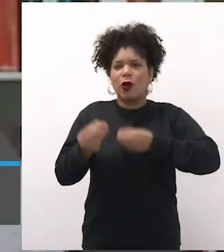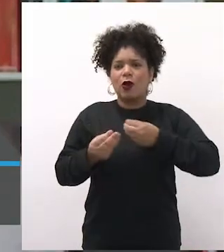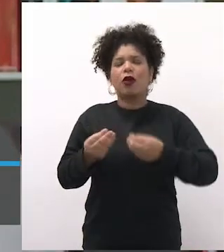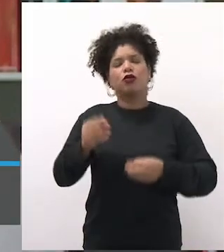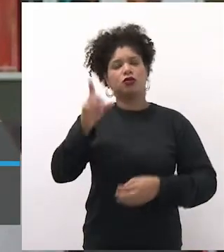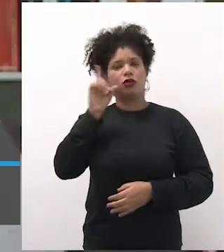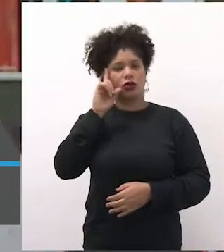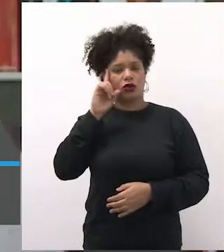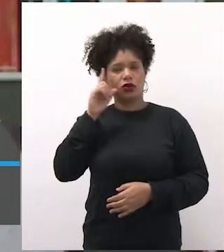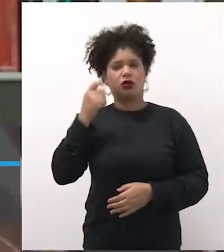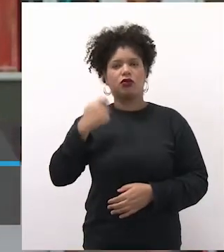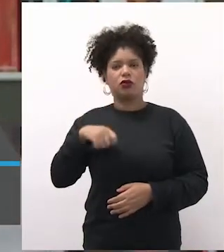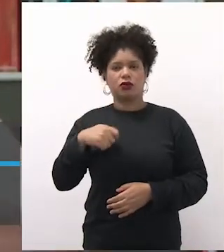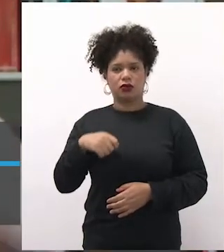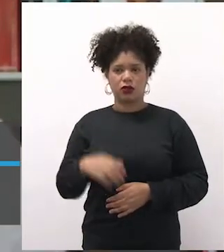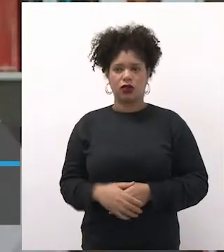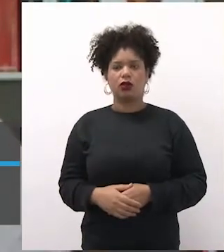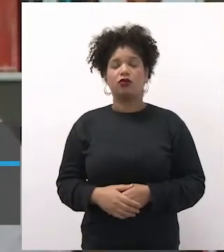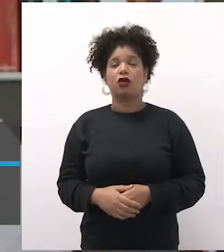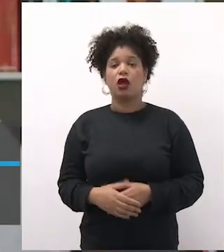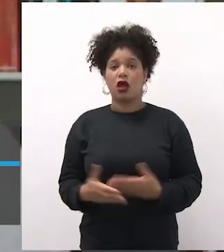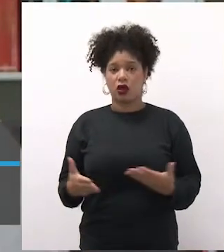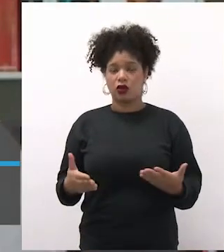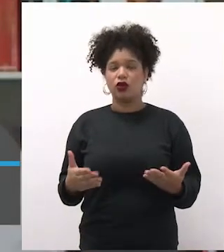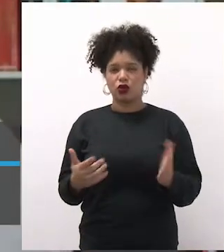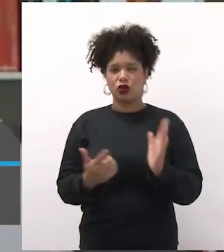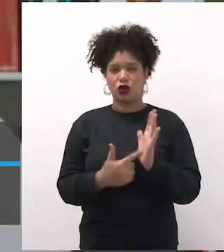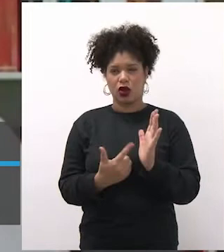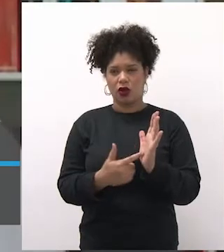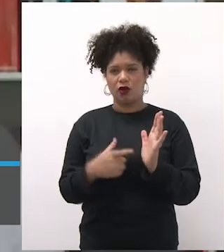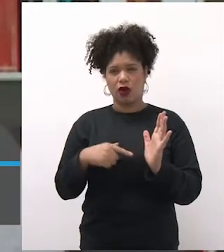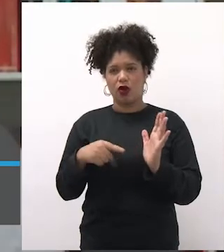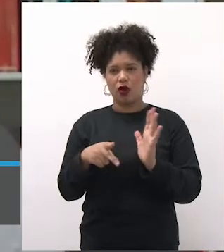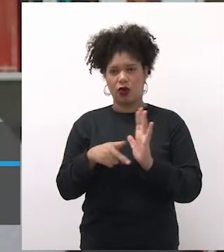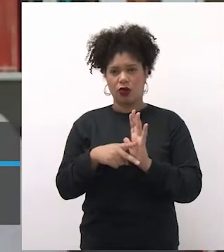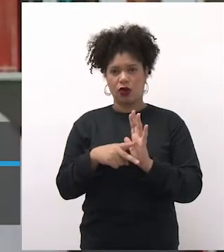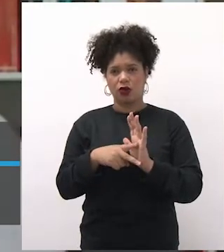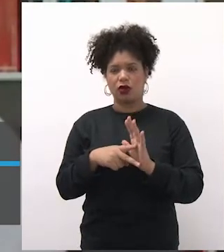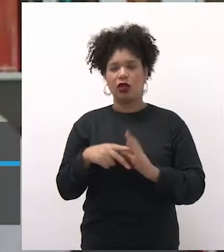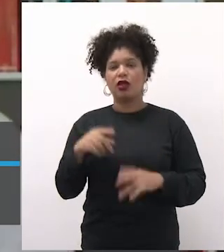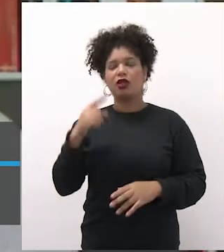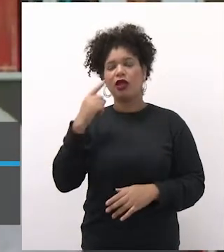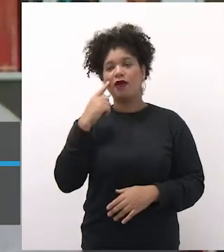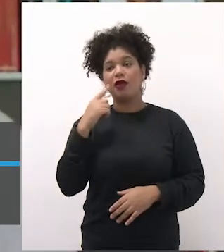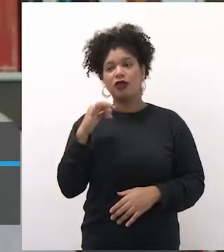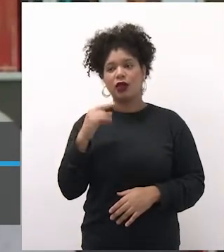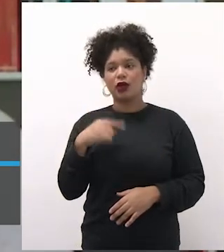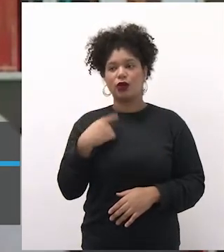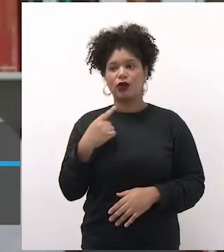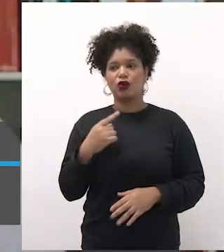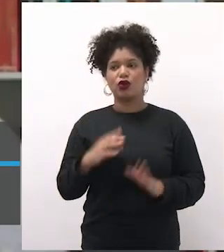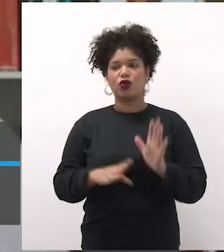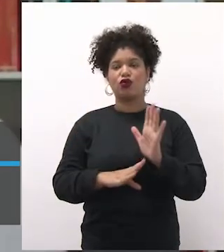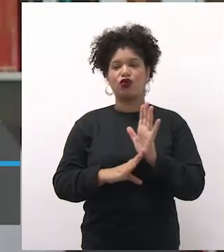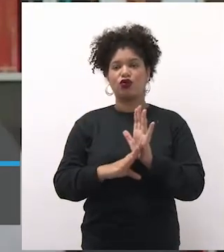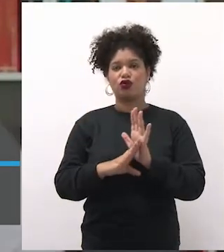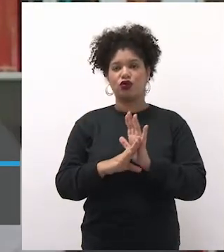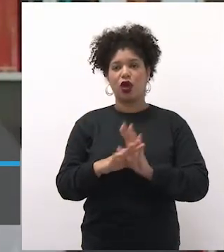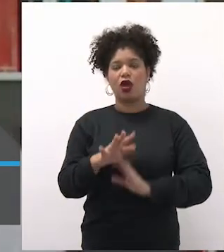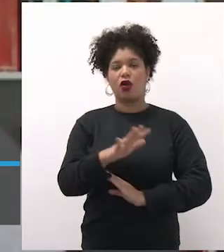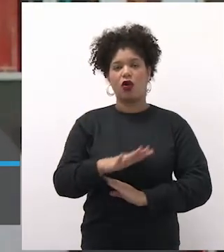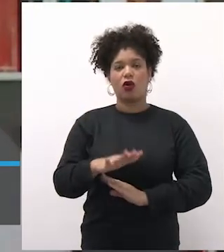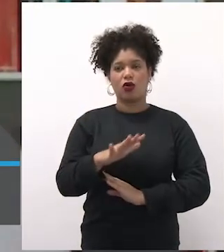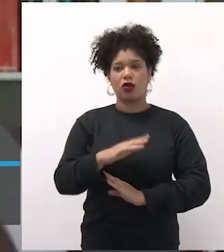exemplo, e inclusive nesse próprio livro, no Pequeno Manual Racista, ele deixa bem claro. Quando a gente cresce num ambiente que temos